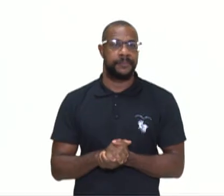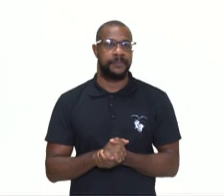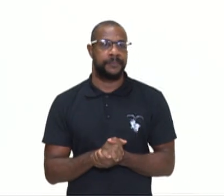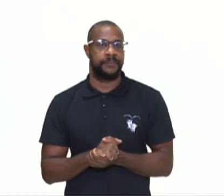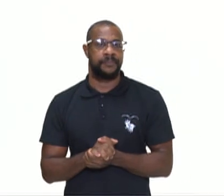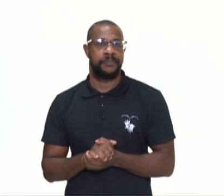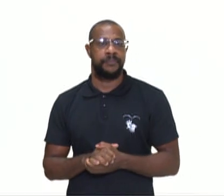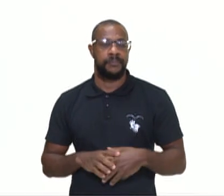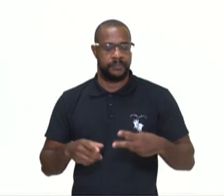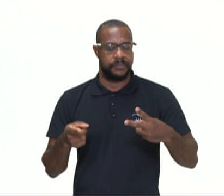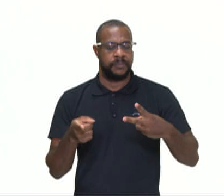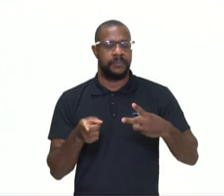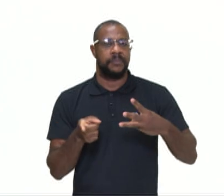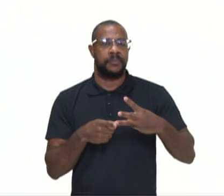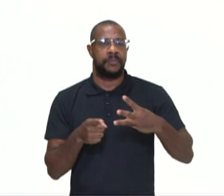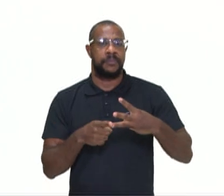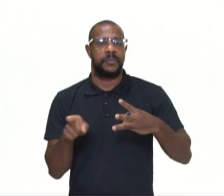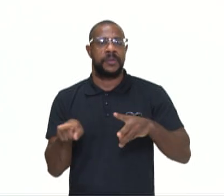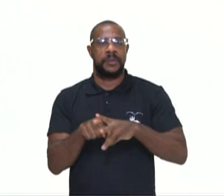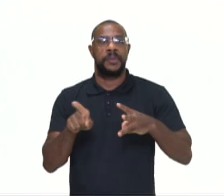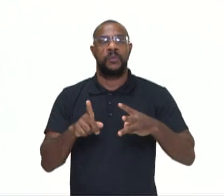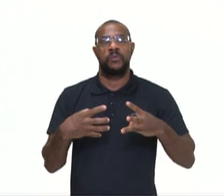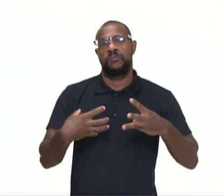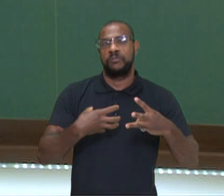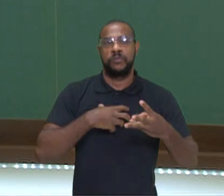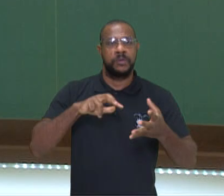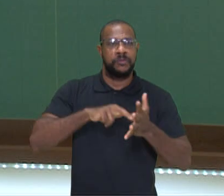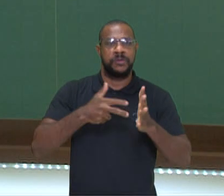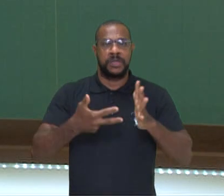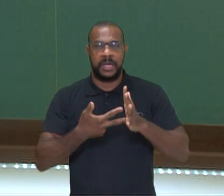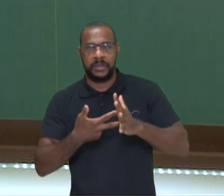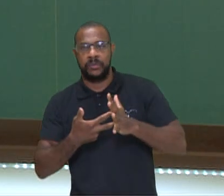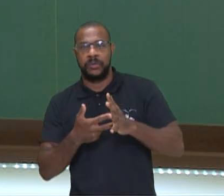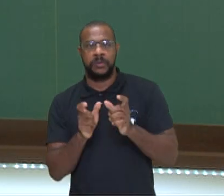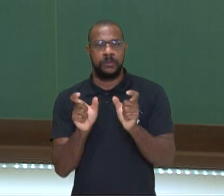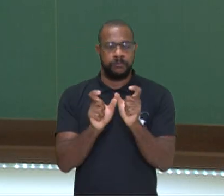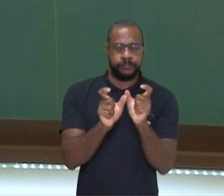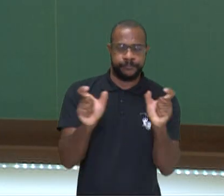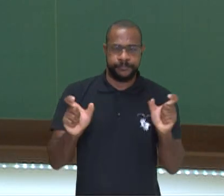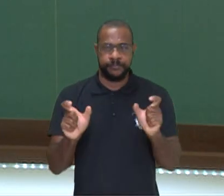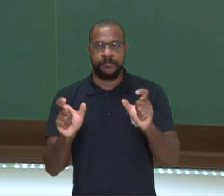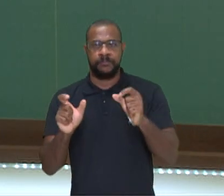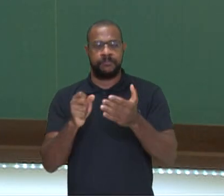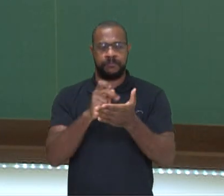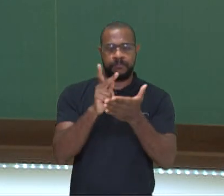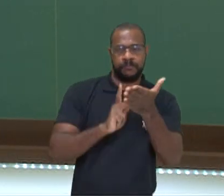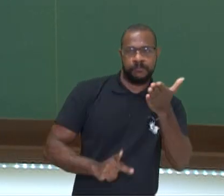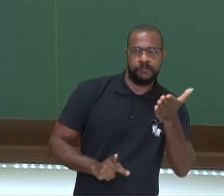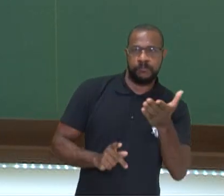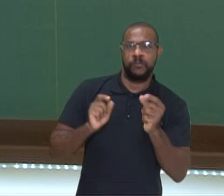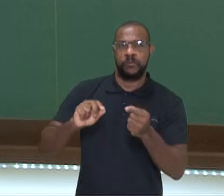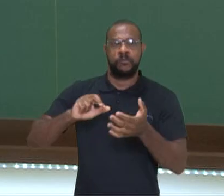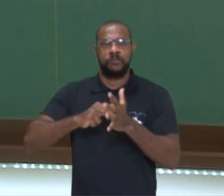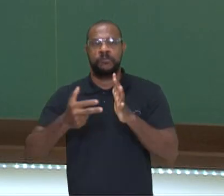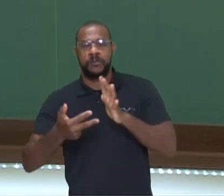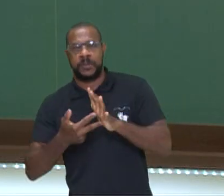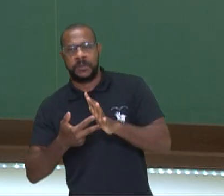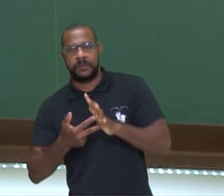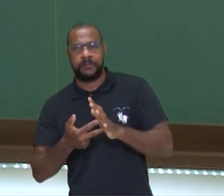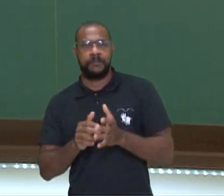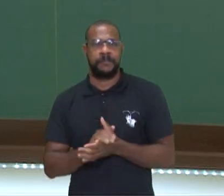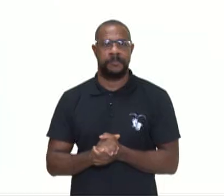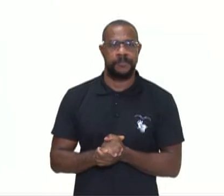Reconhecer o efeito de sentido decorrente dos versos. Então, o que se pretende com aqueles versos? O que ele quer dizer